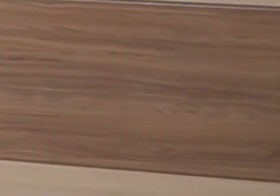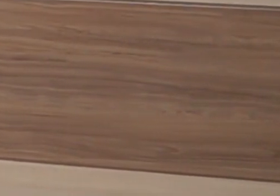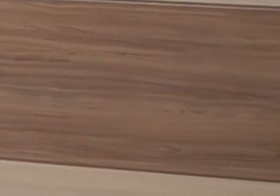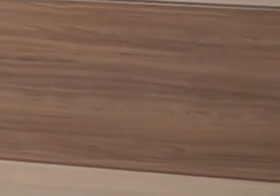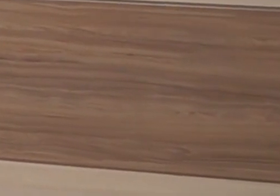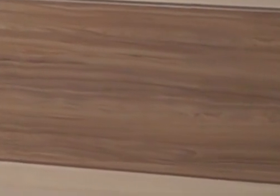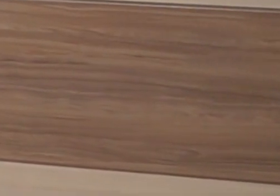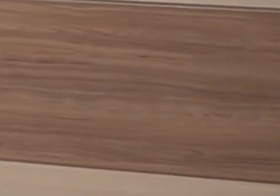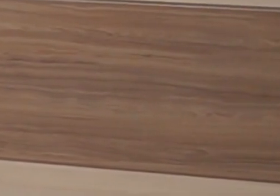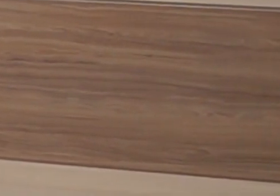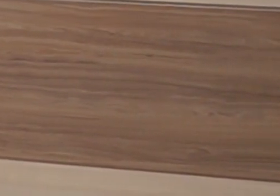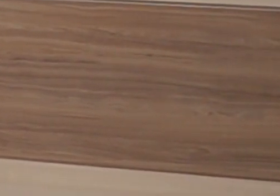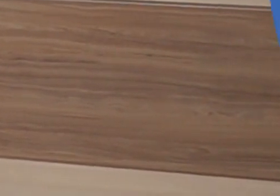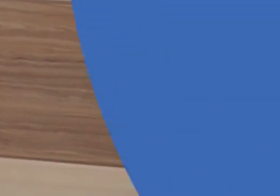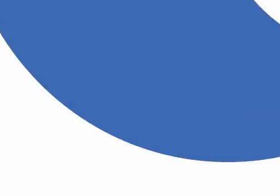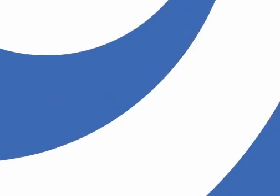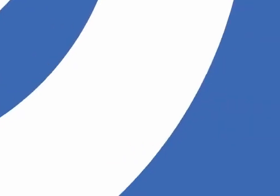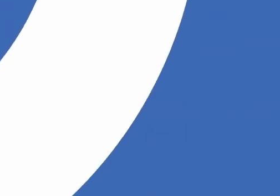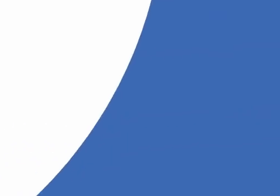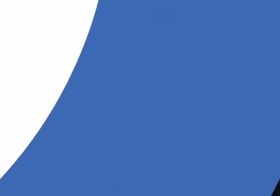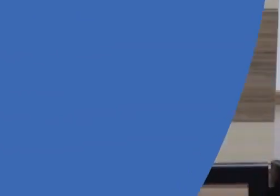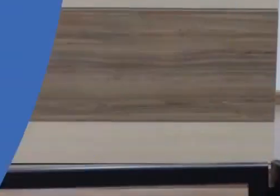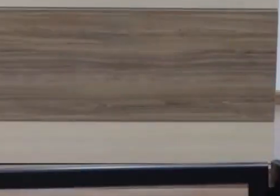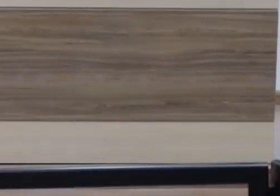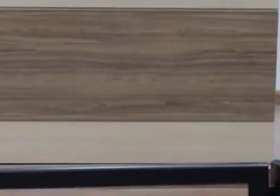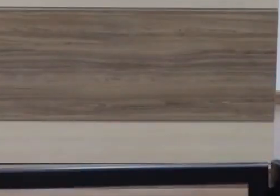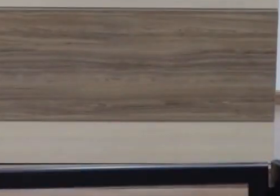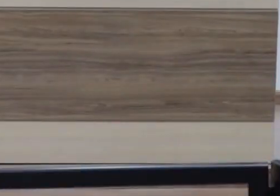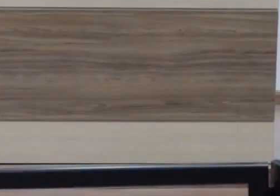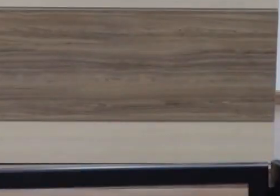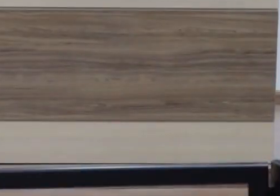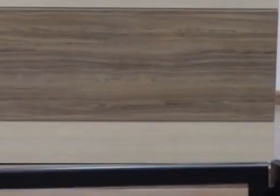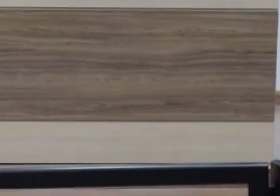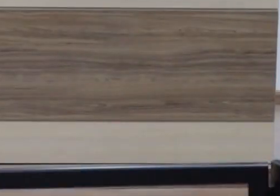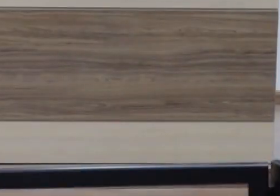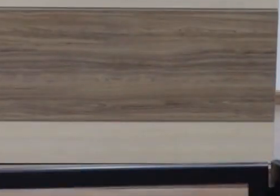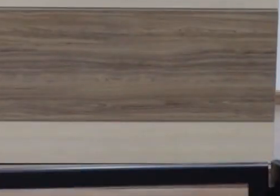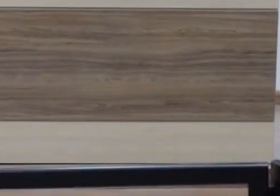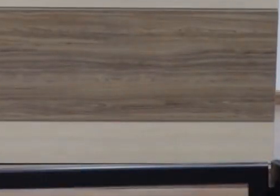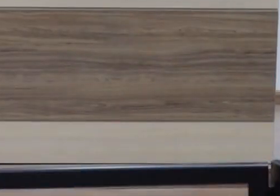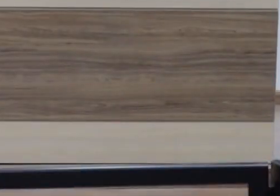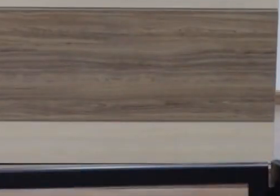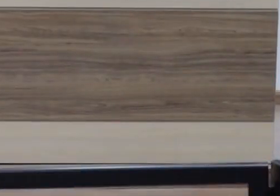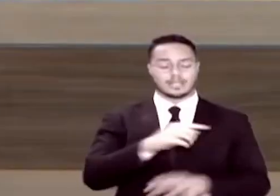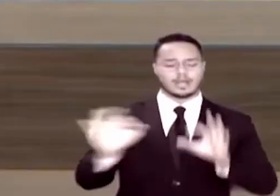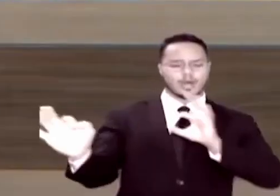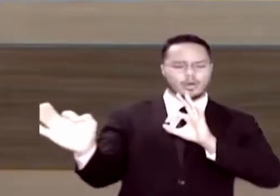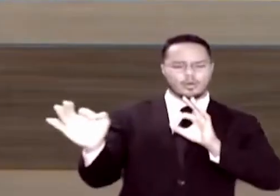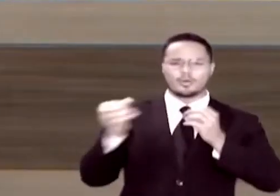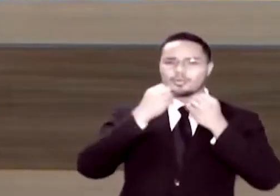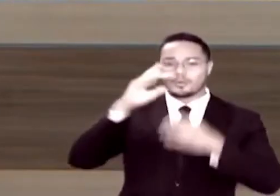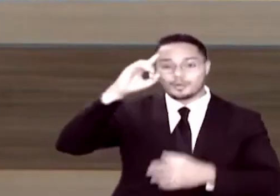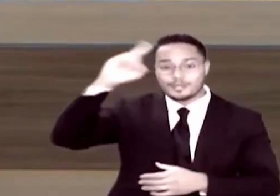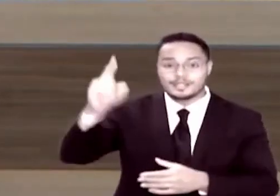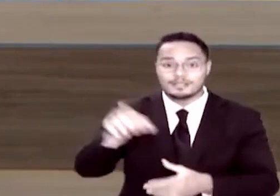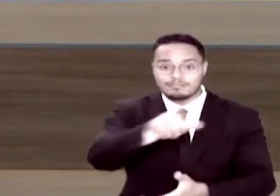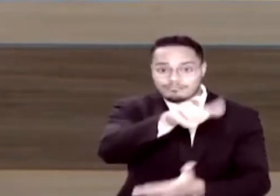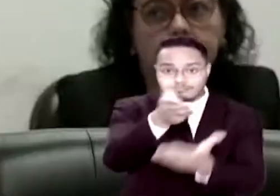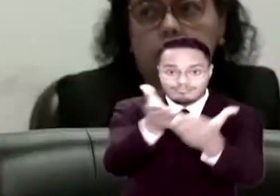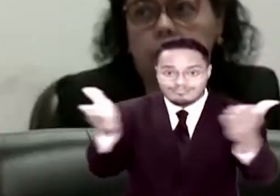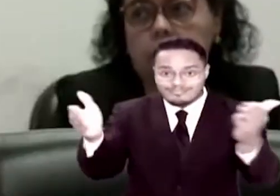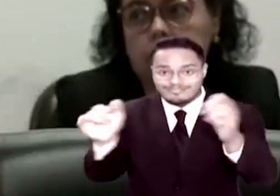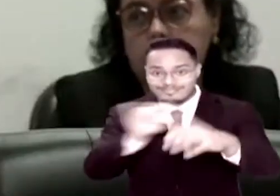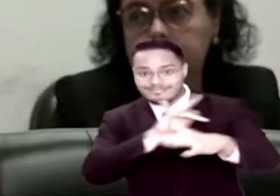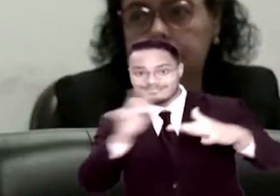assuntos importantes vamos conferir os destaques estudantes participam da sessão ordinária na Câmara registrar a presença